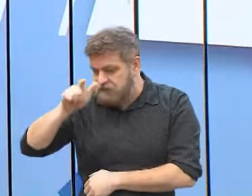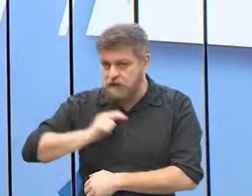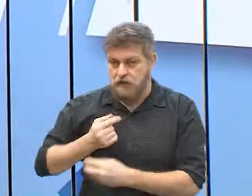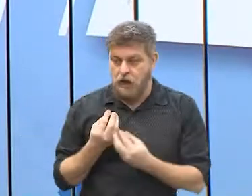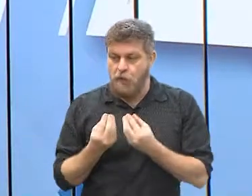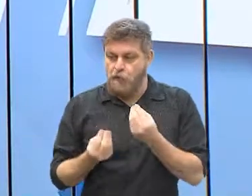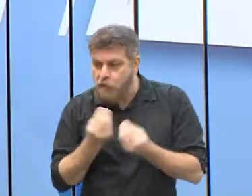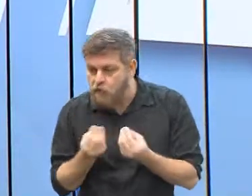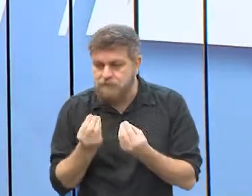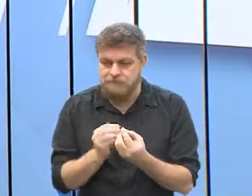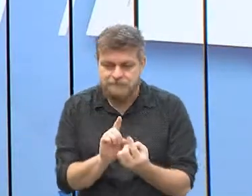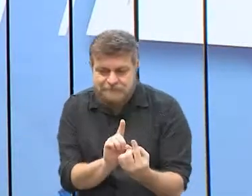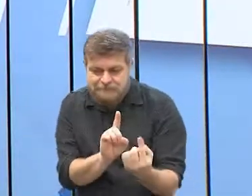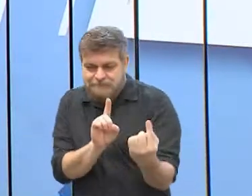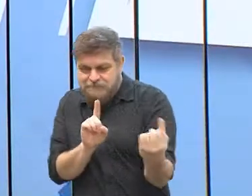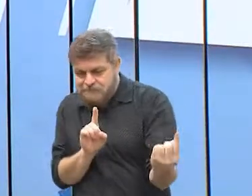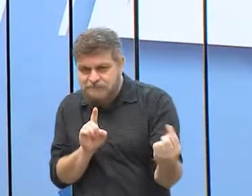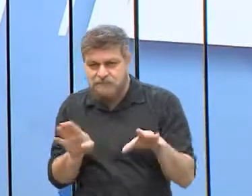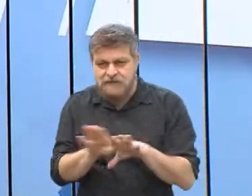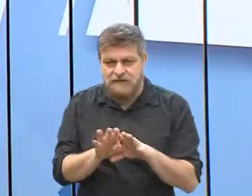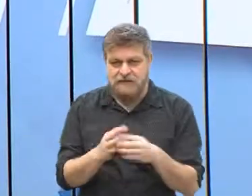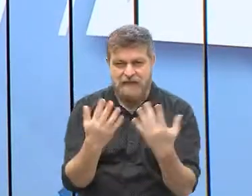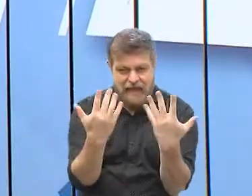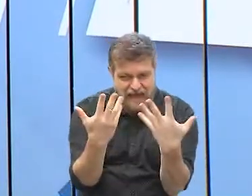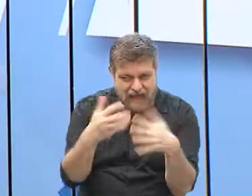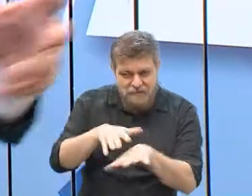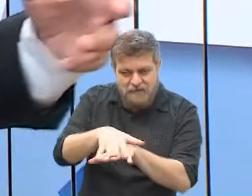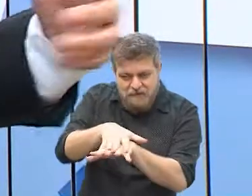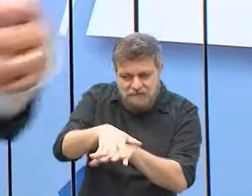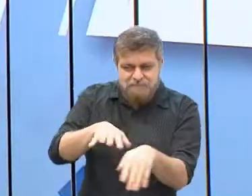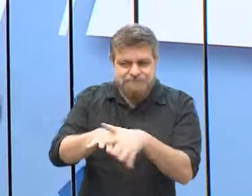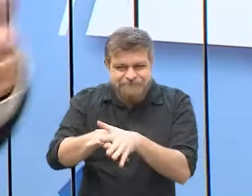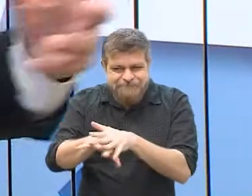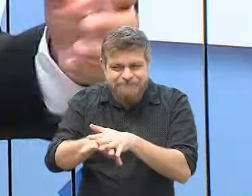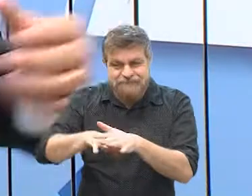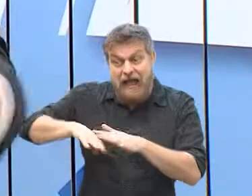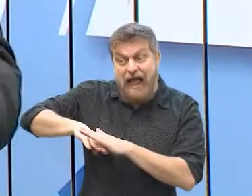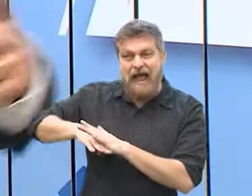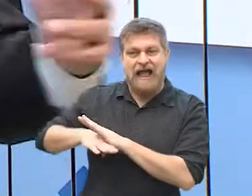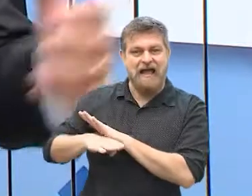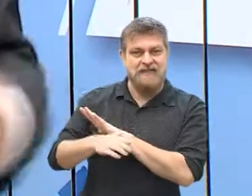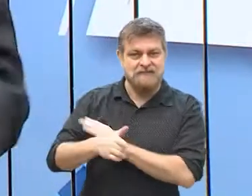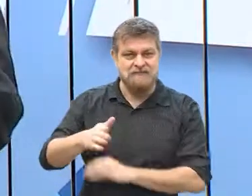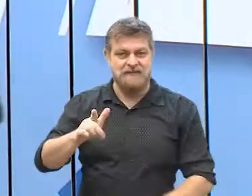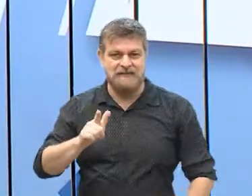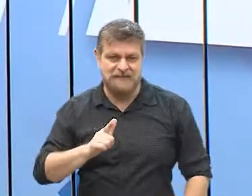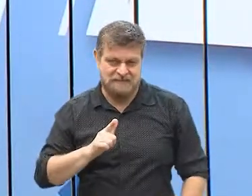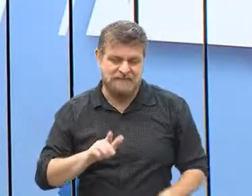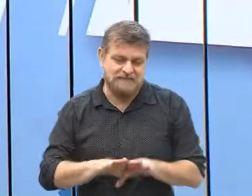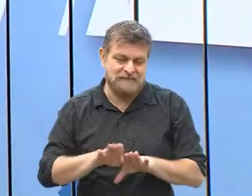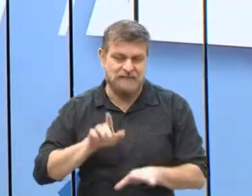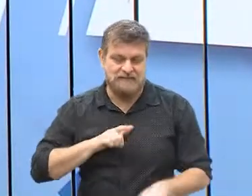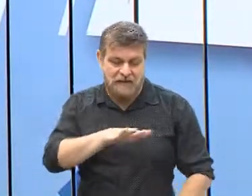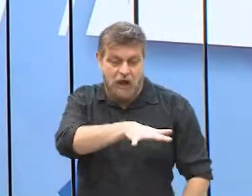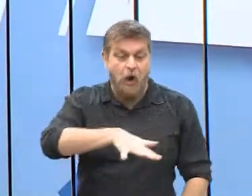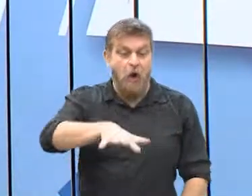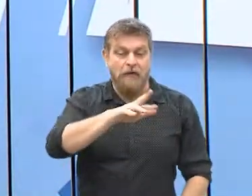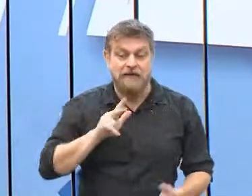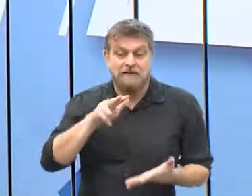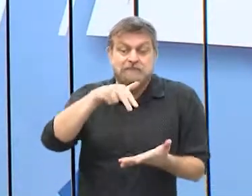distanciamento, a higienização de mãos, o controle de acesso, frequência nos ambientes. Então